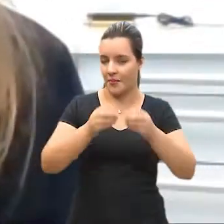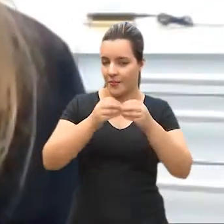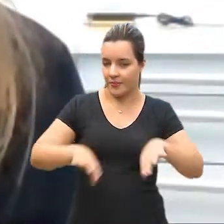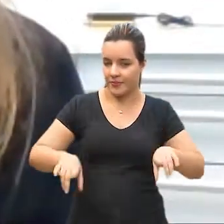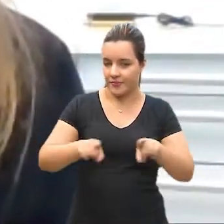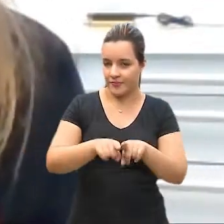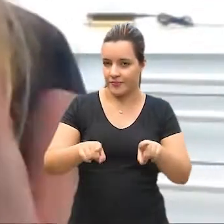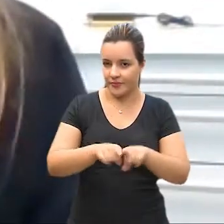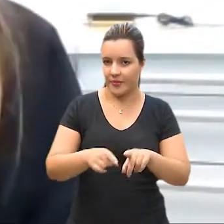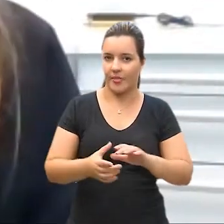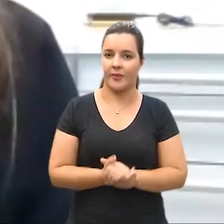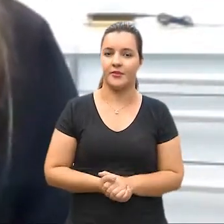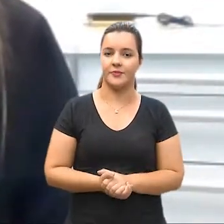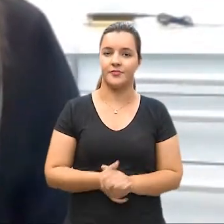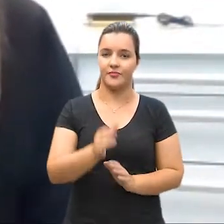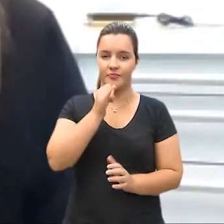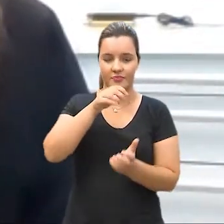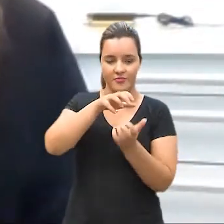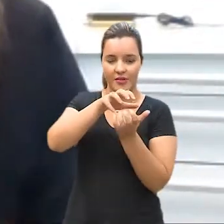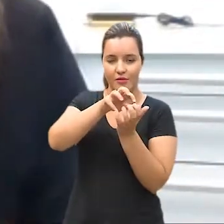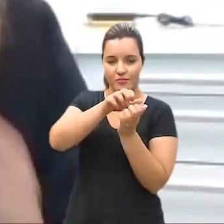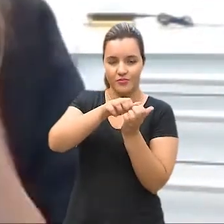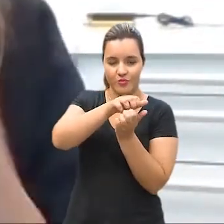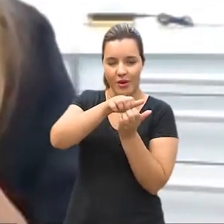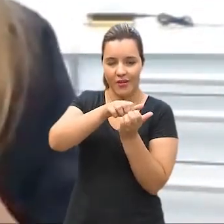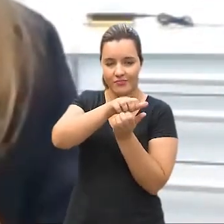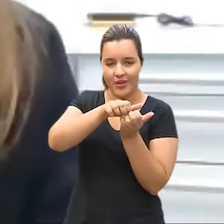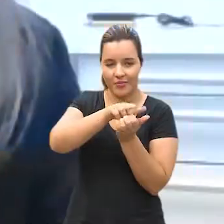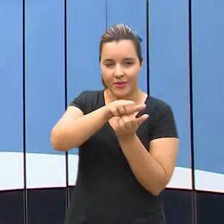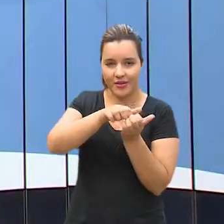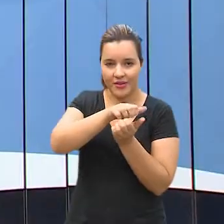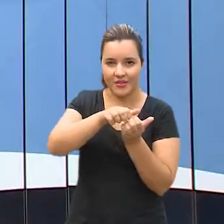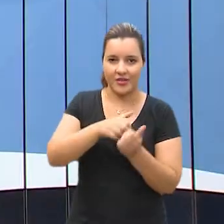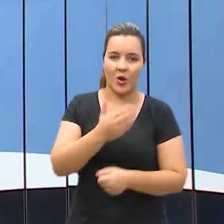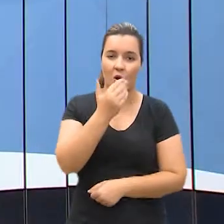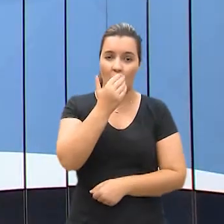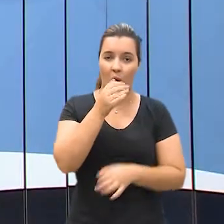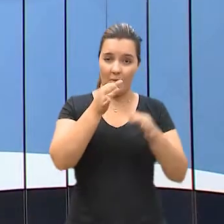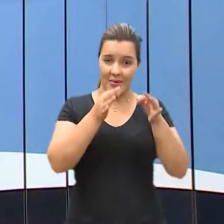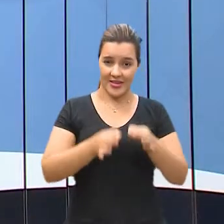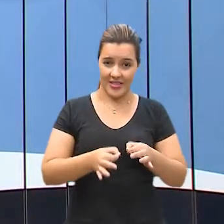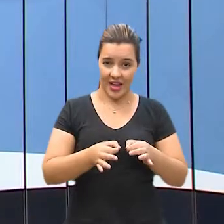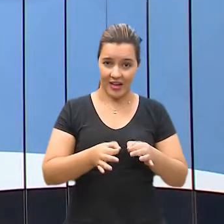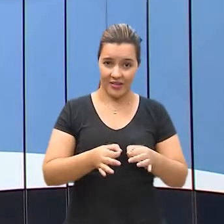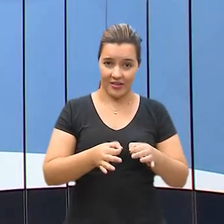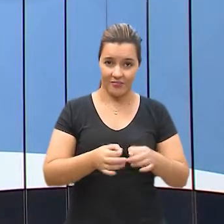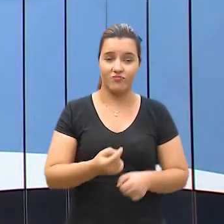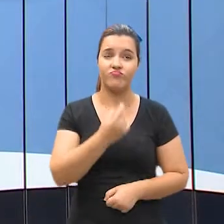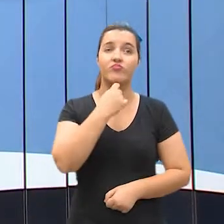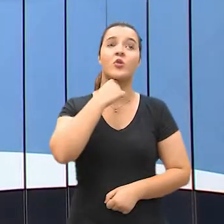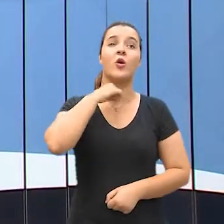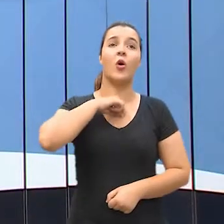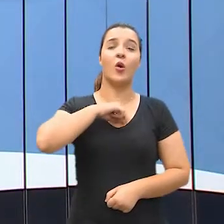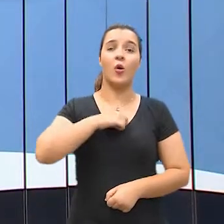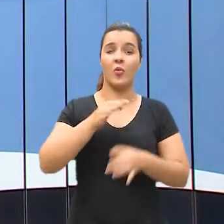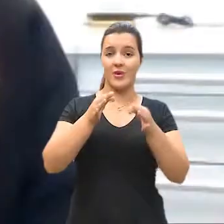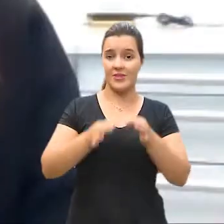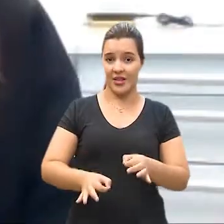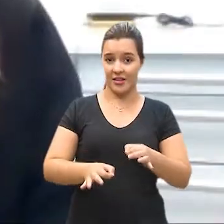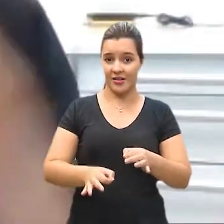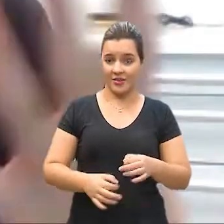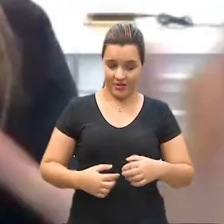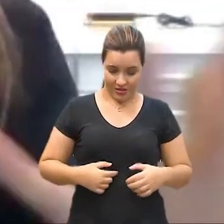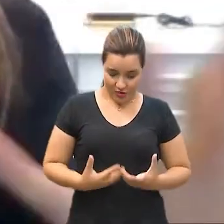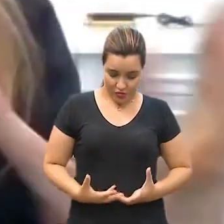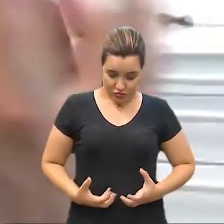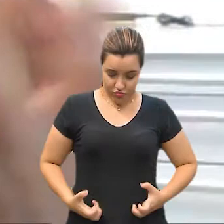desde qualidade de mastigação, se você não mastiga um alimento corretamente, você não consegue deglutir corretamente, o corpo não